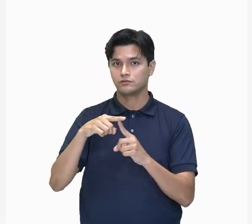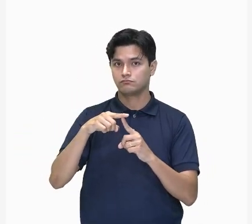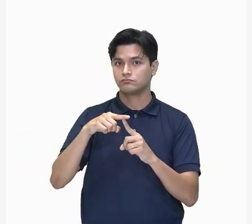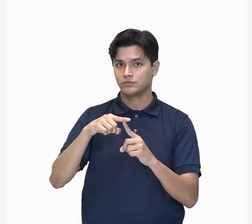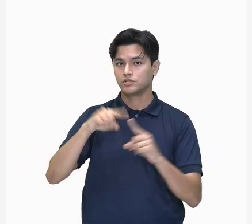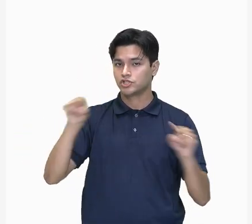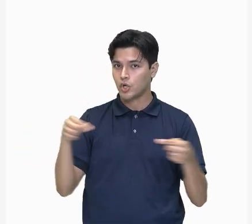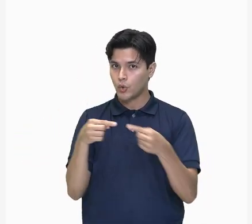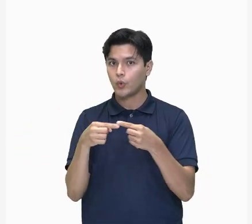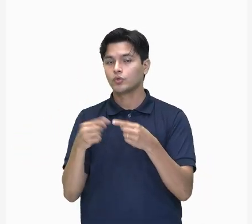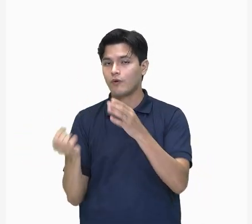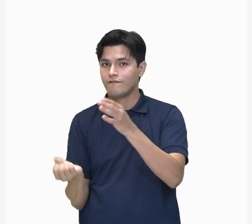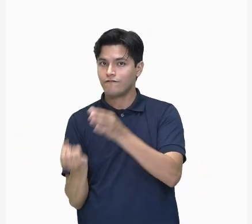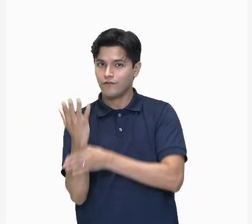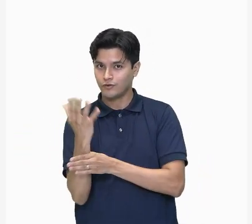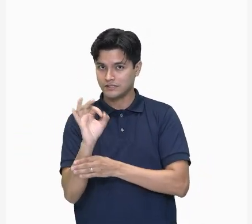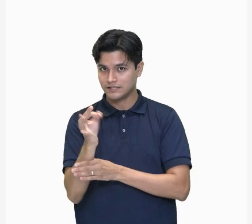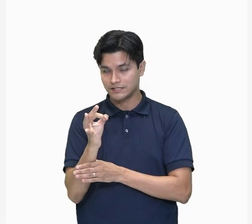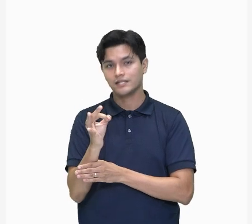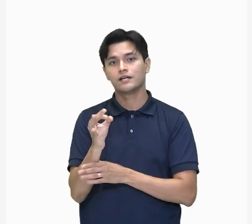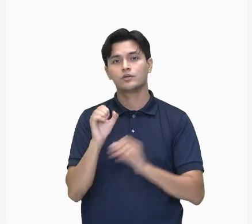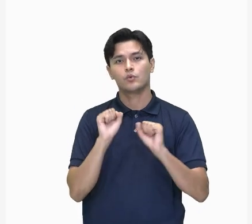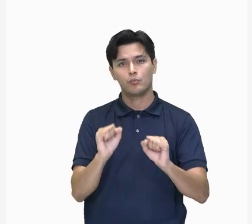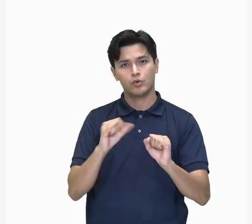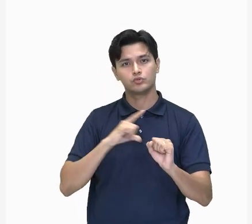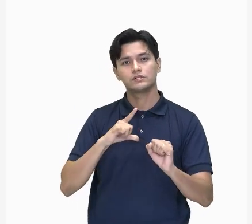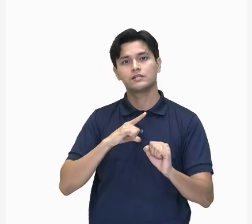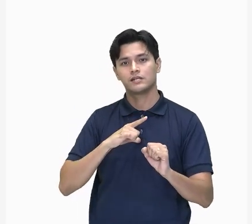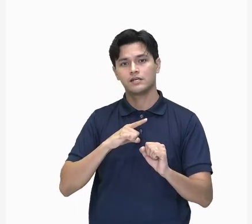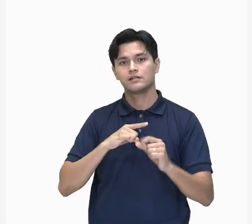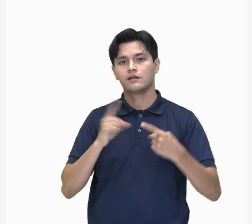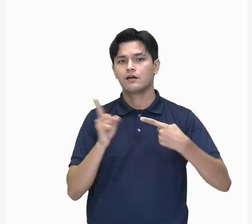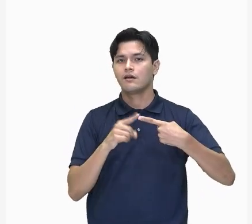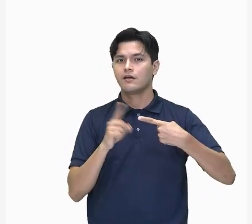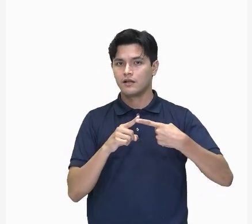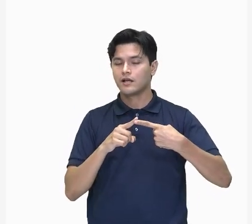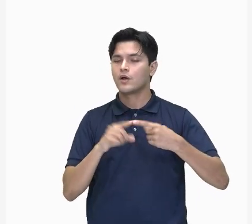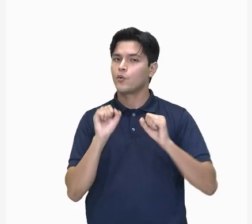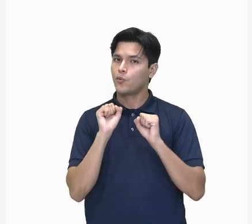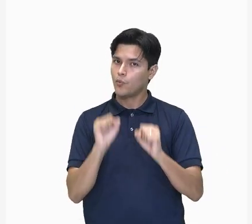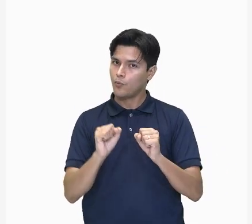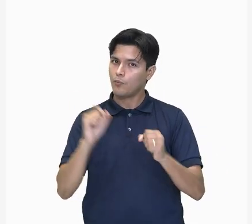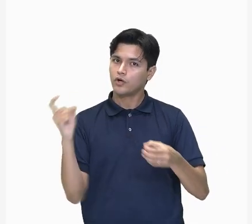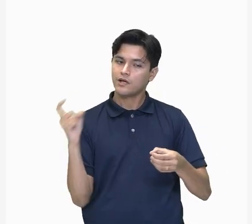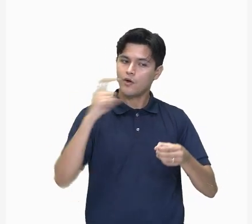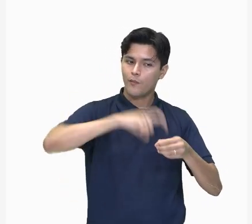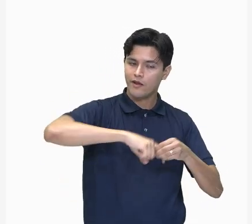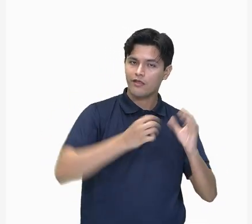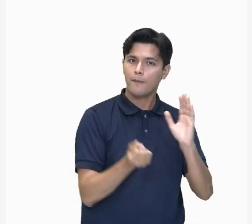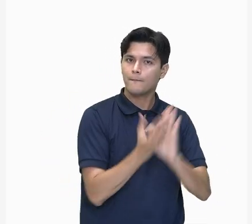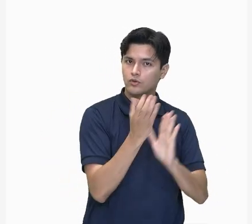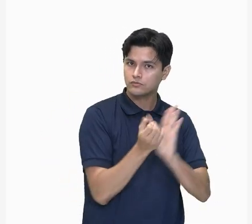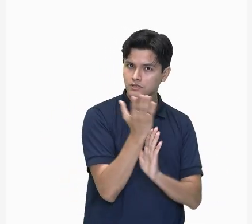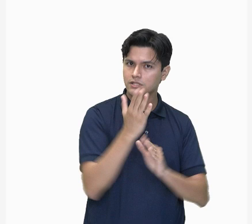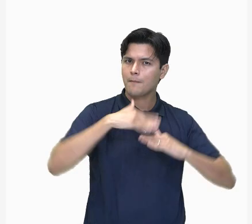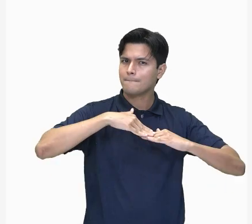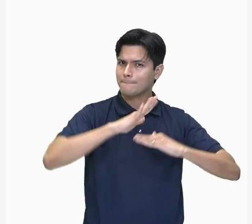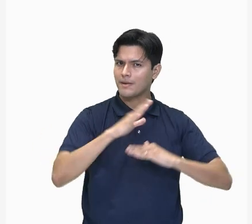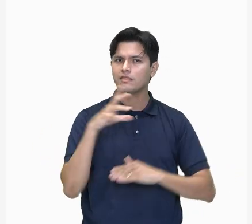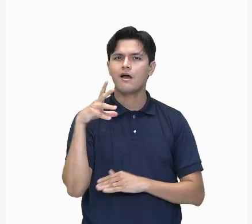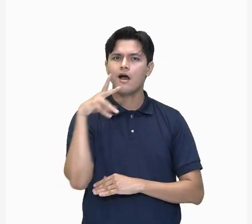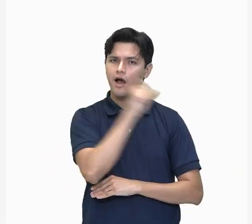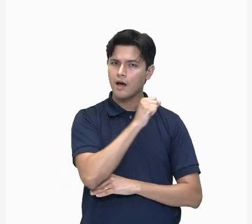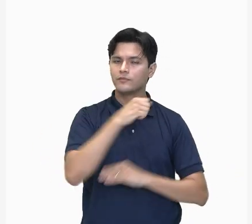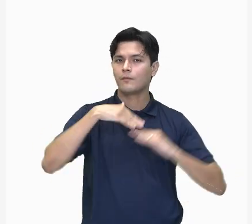aquelas que são podem, né, ser repostas no ambiente de uma maneira mais rápida ou mais fácil, enquanto as